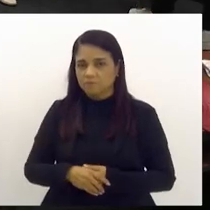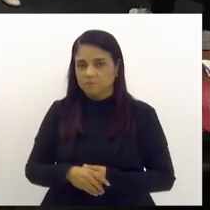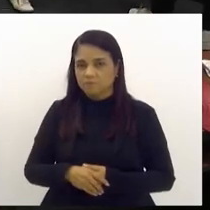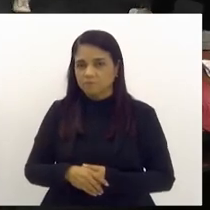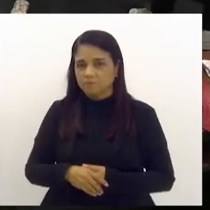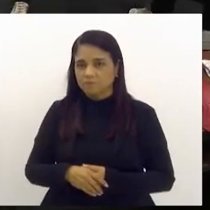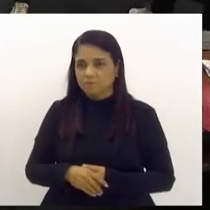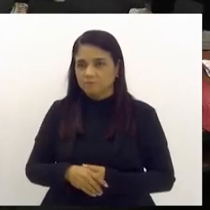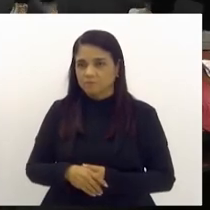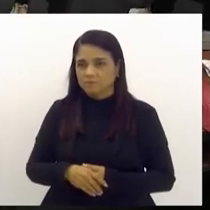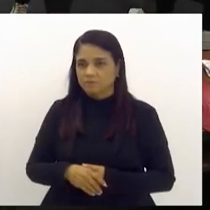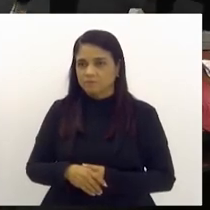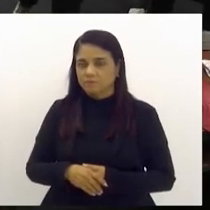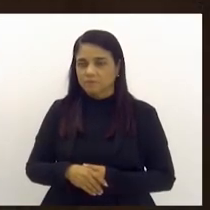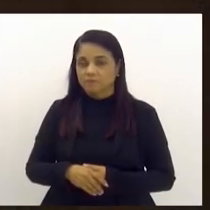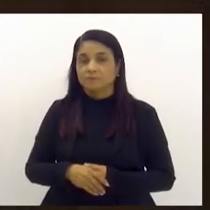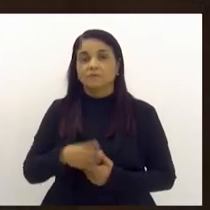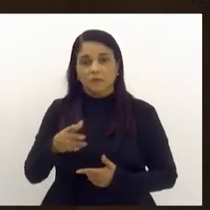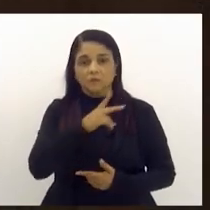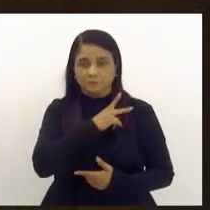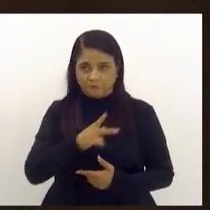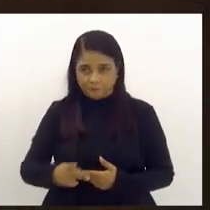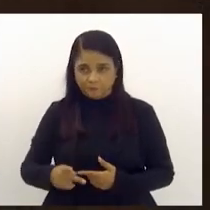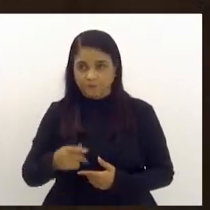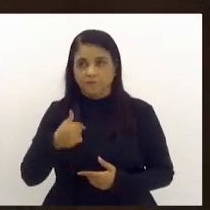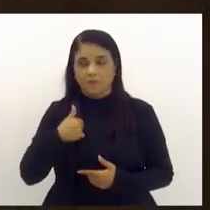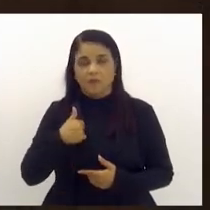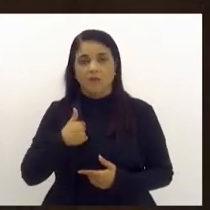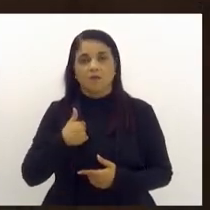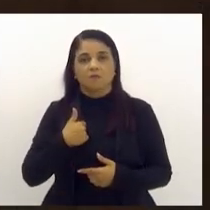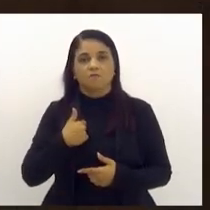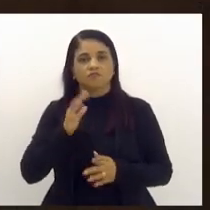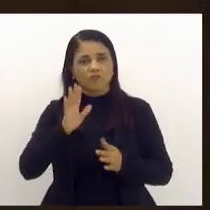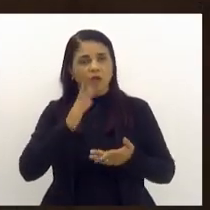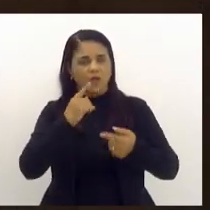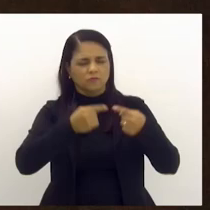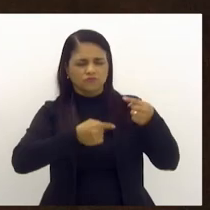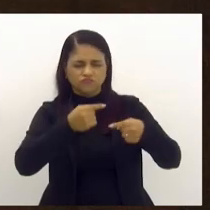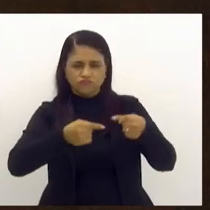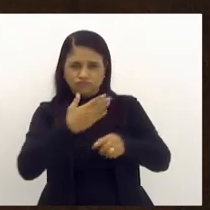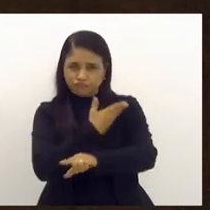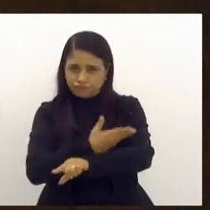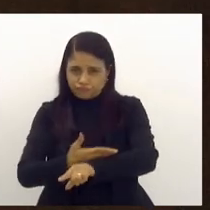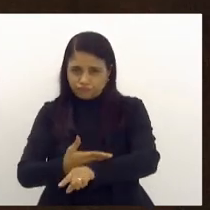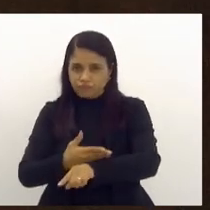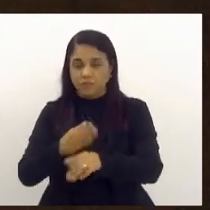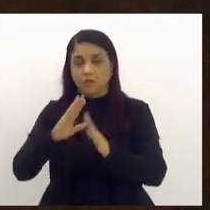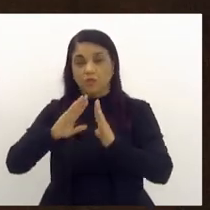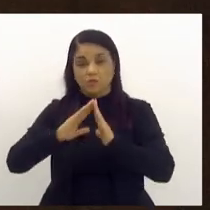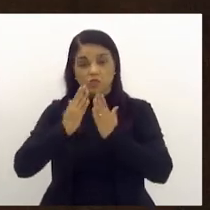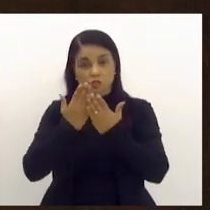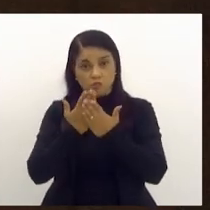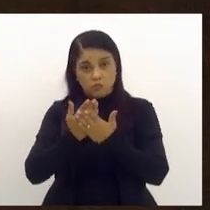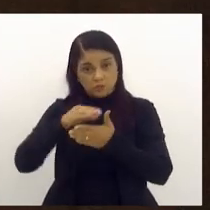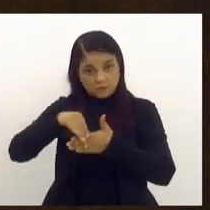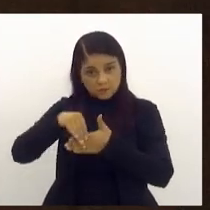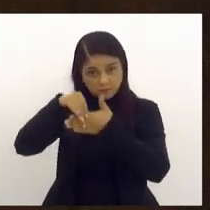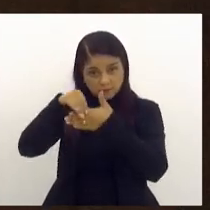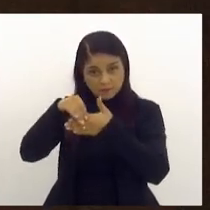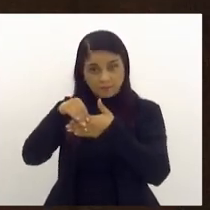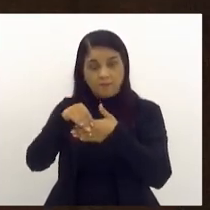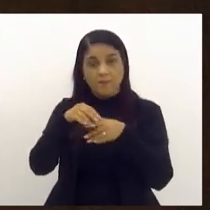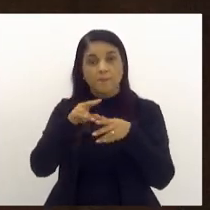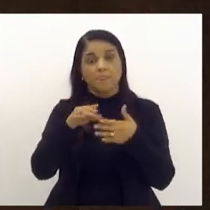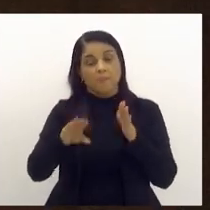Tá, não. Presidente, a gente tem por hábito discutir no Colégio de Líderes emenda a emenda. Ontem, pelo